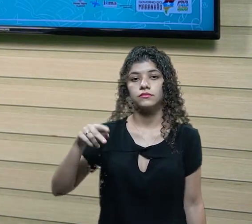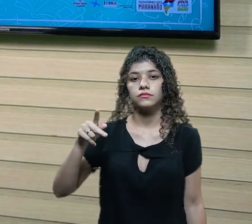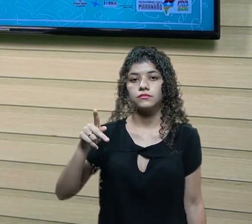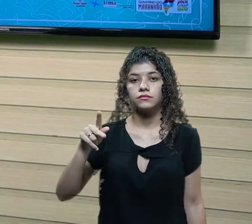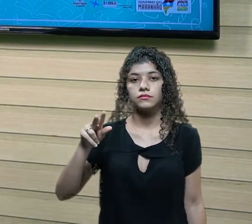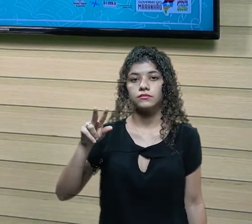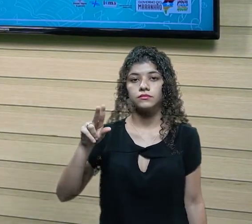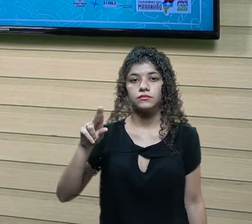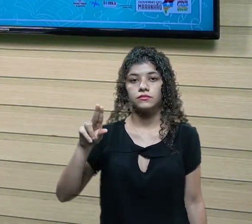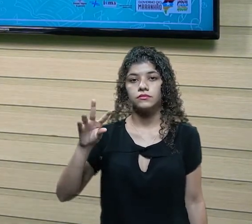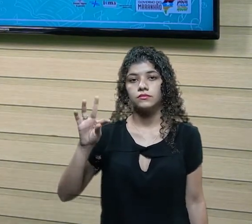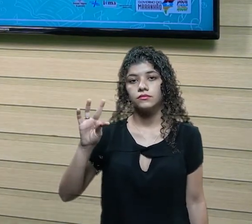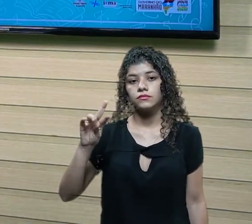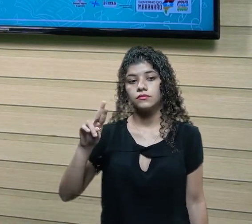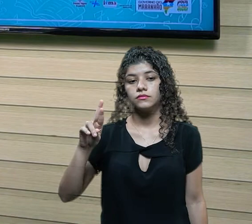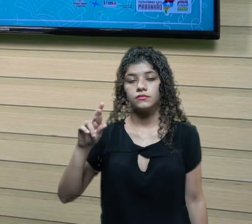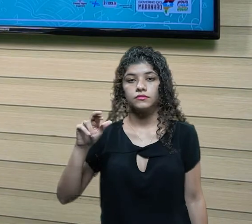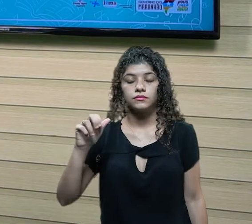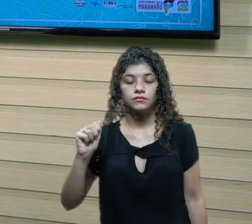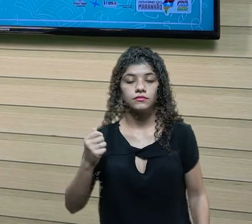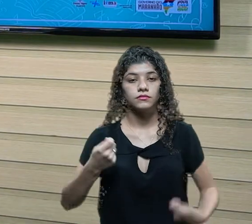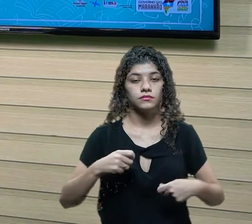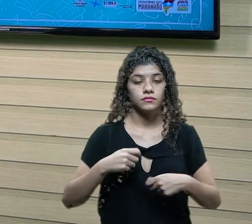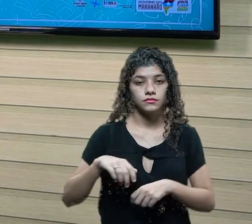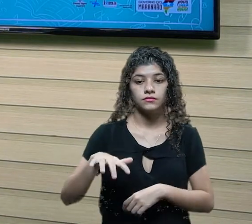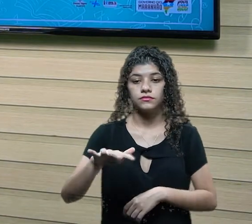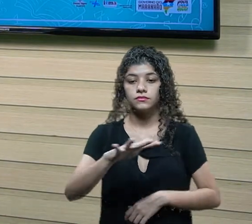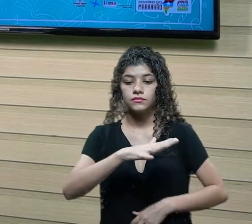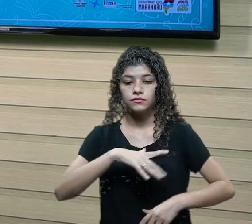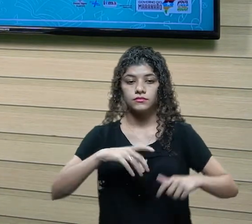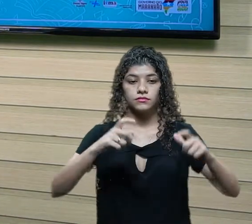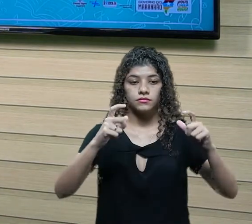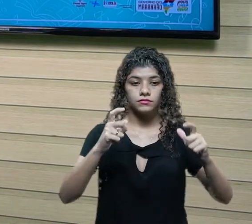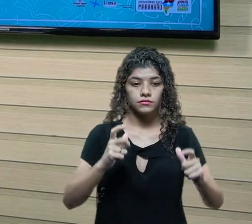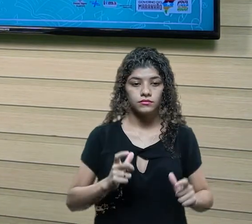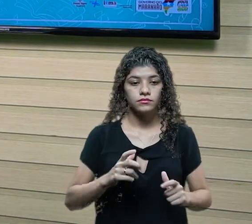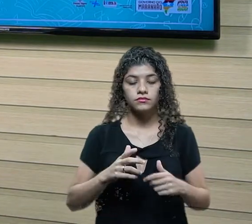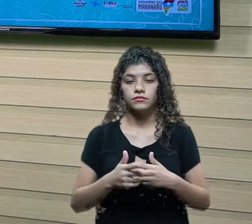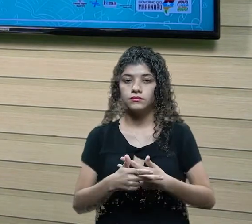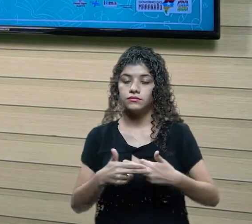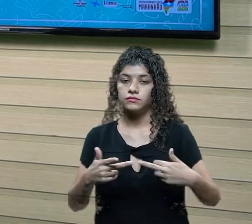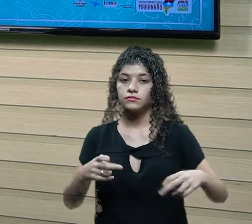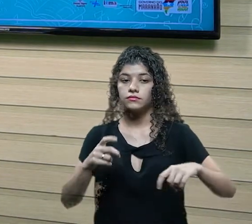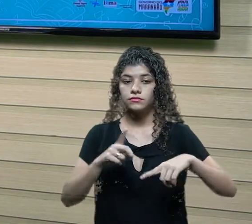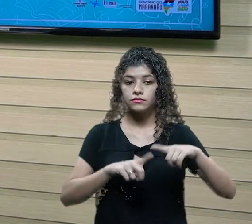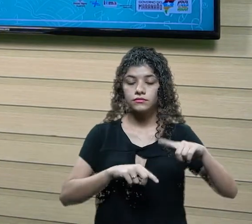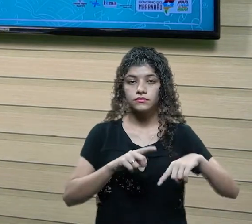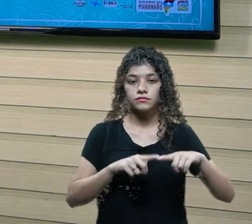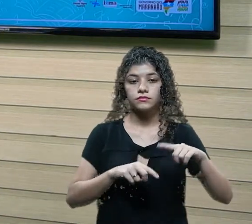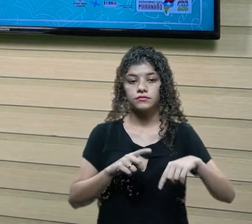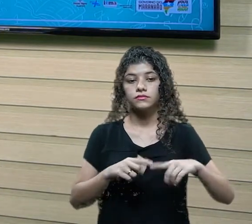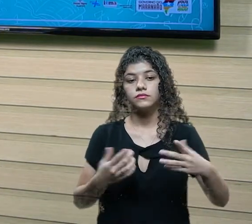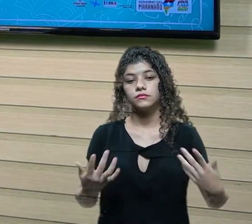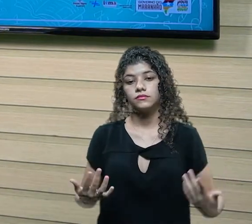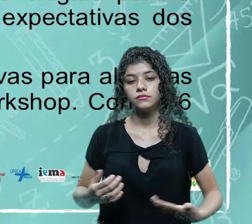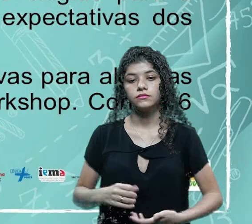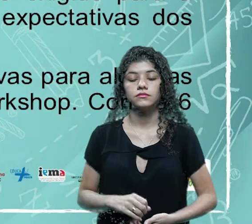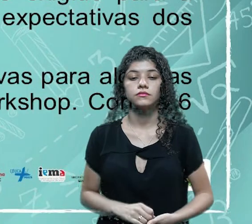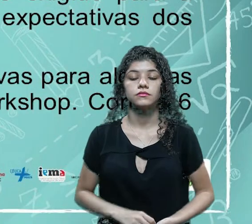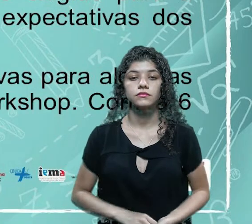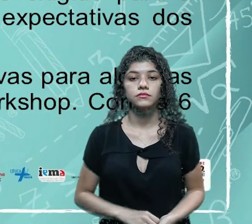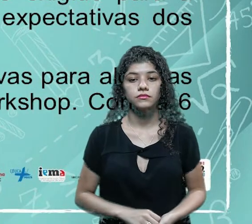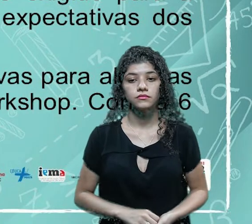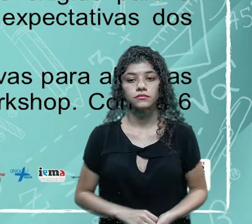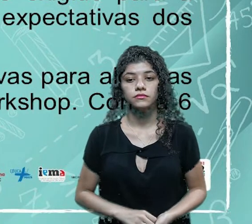né que necessita ter disposição de agulhas marcas enfim Então essa é a desvantagem né